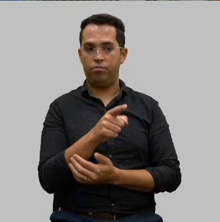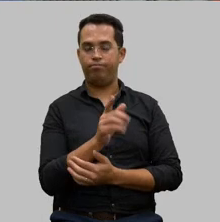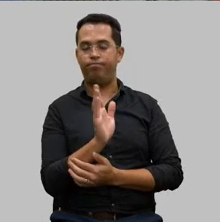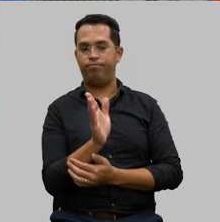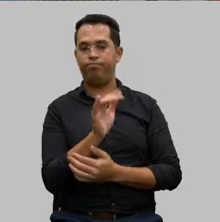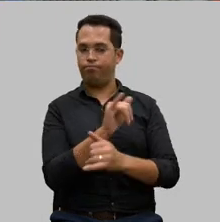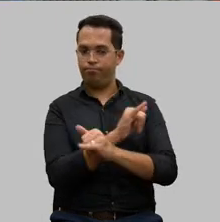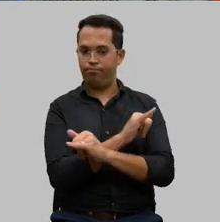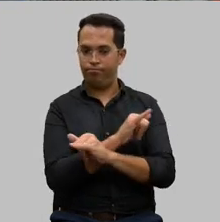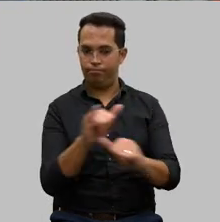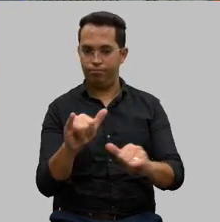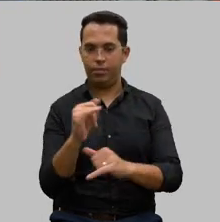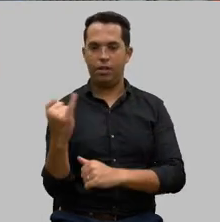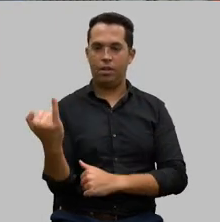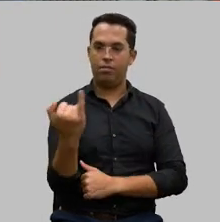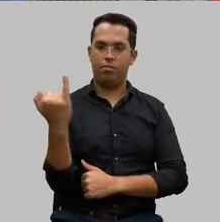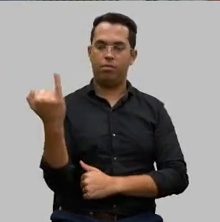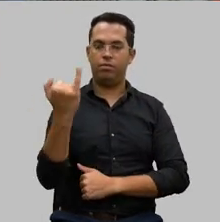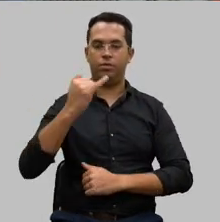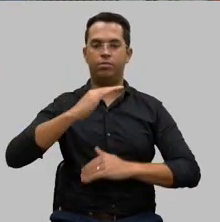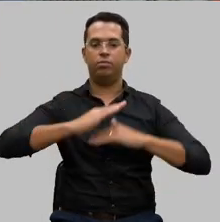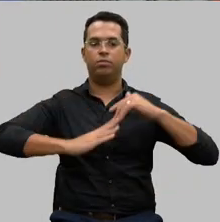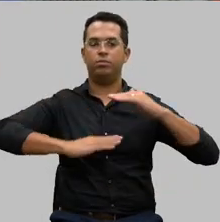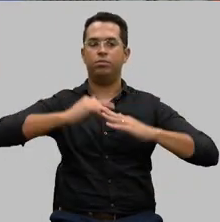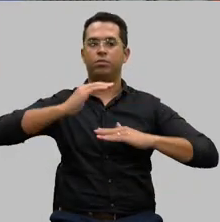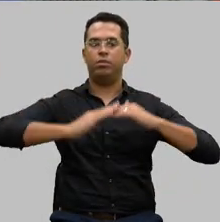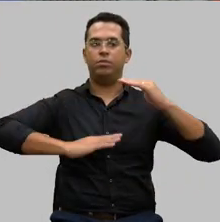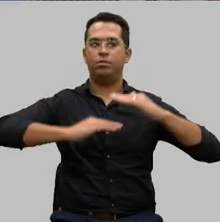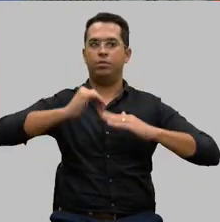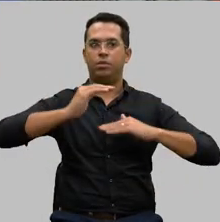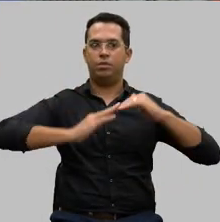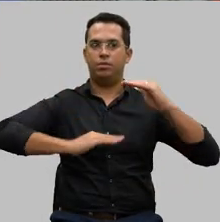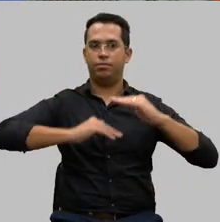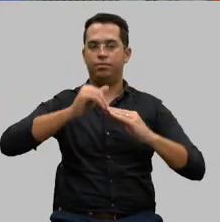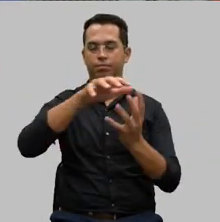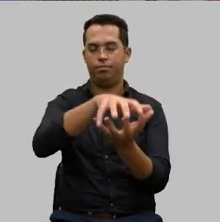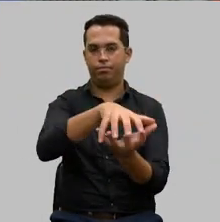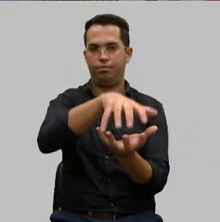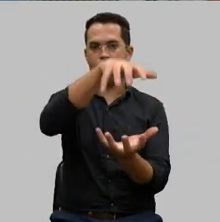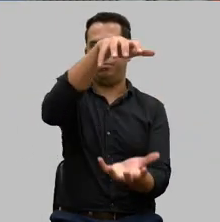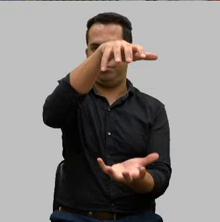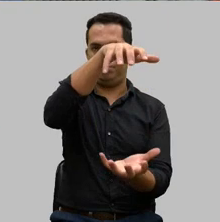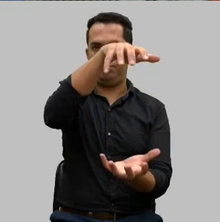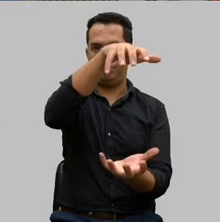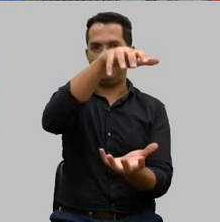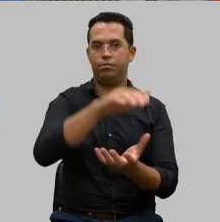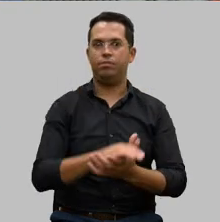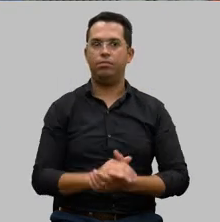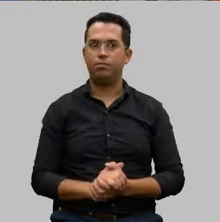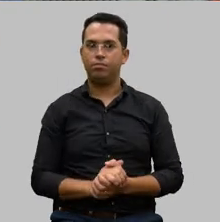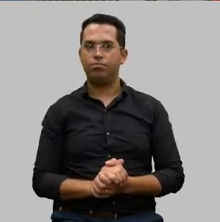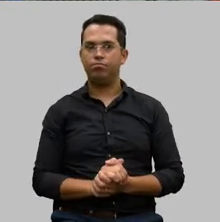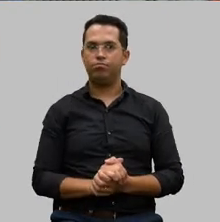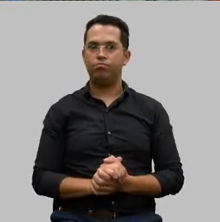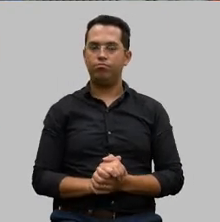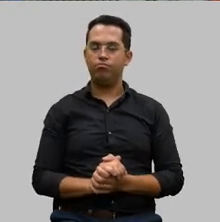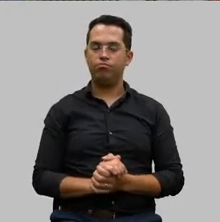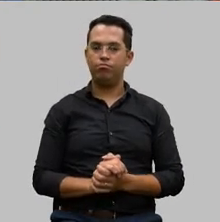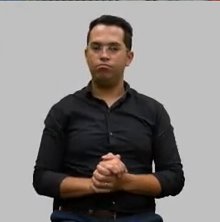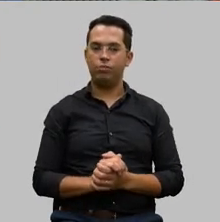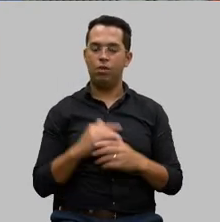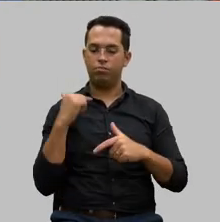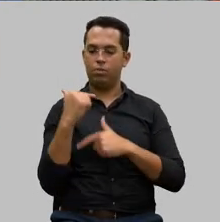importância dos profissionais Porque só quem tá ali no dia a dia